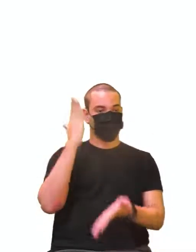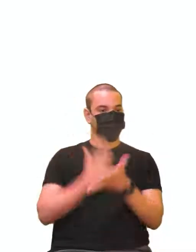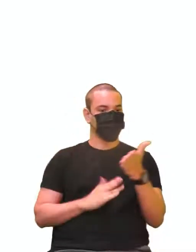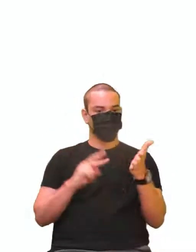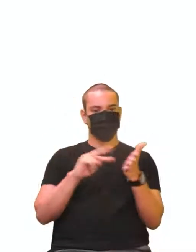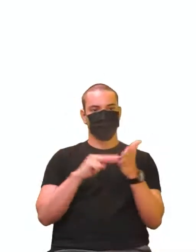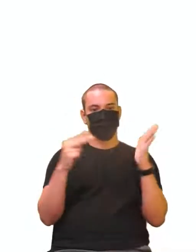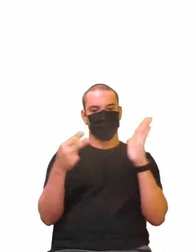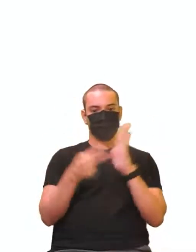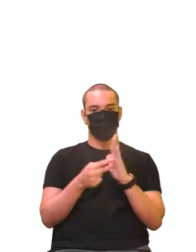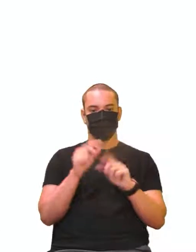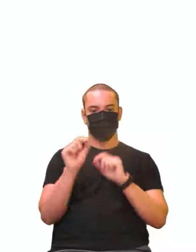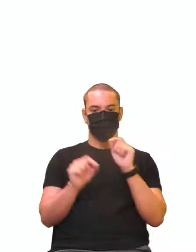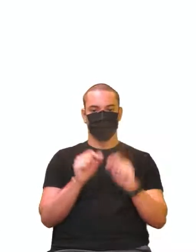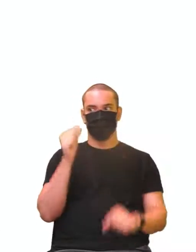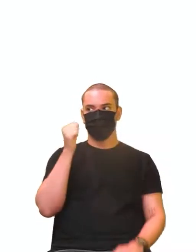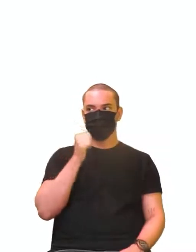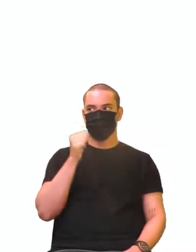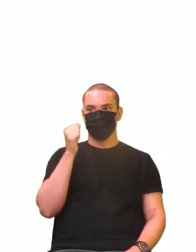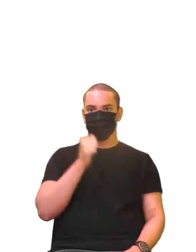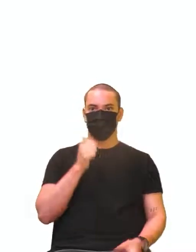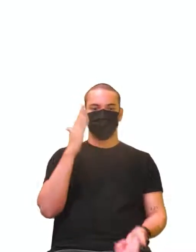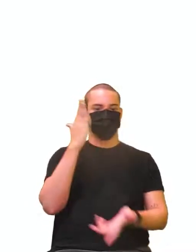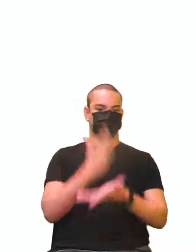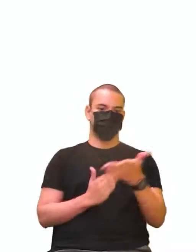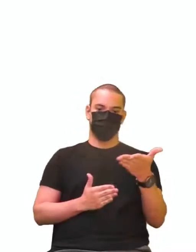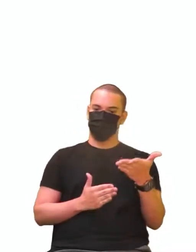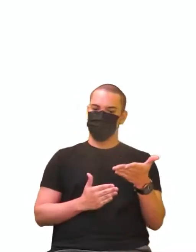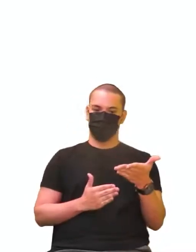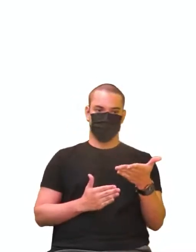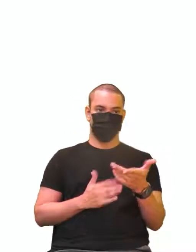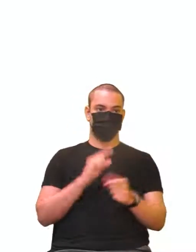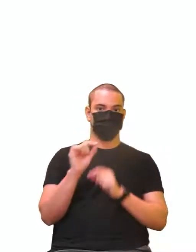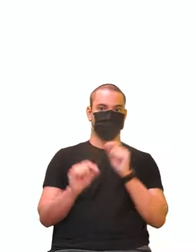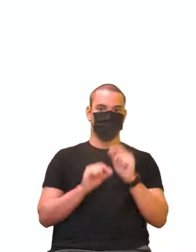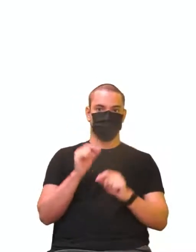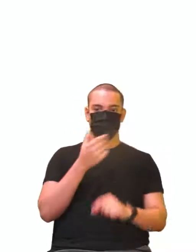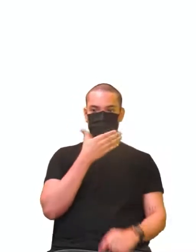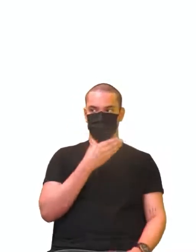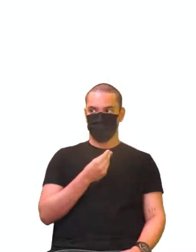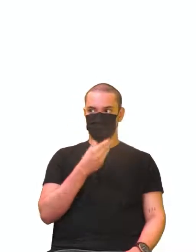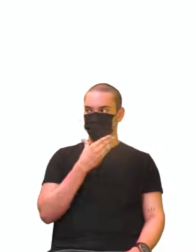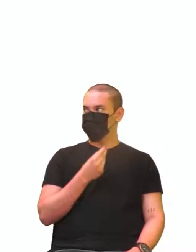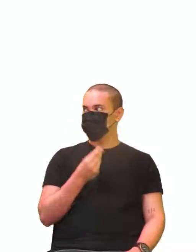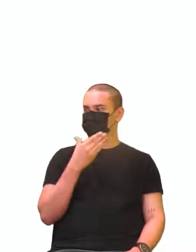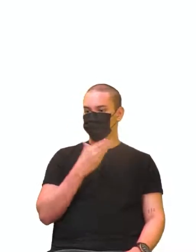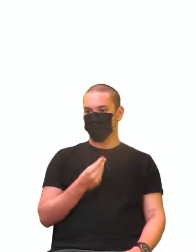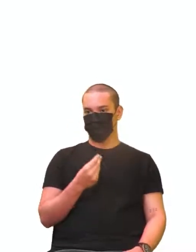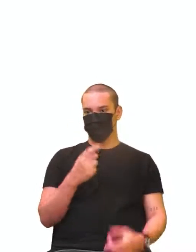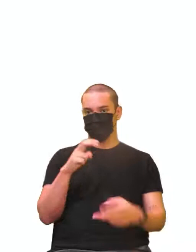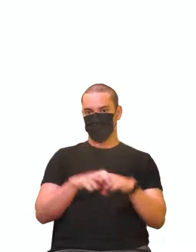metade é chance de ser mulher e metade é chance de ser homem, né? Então, essa